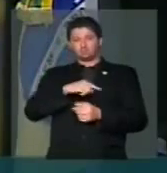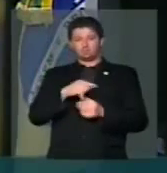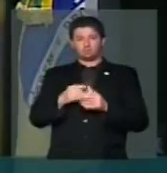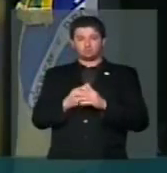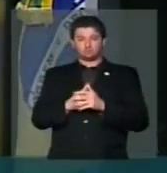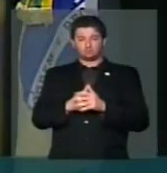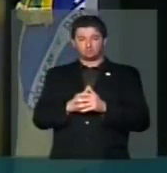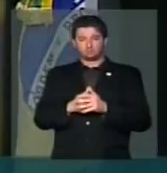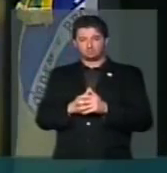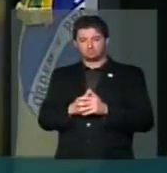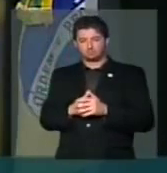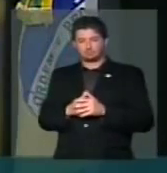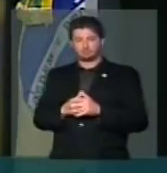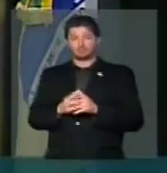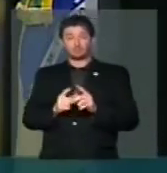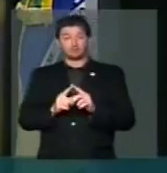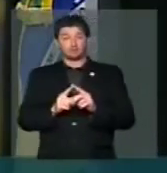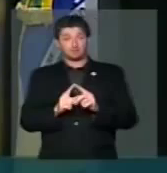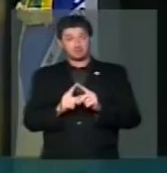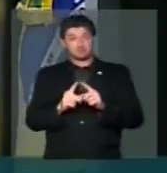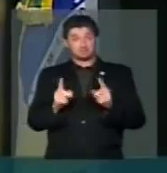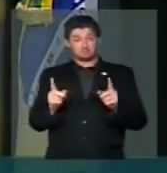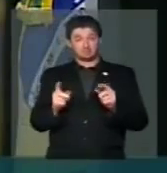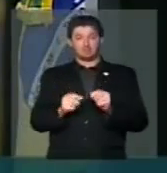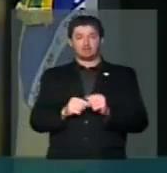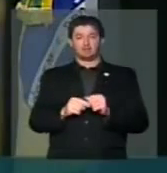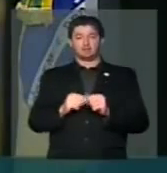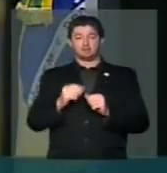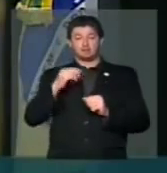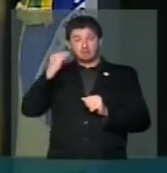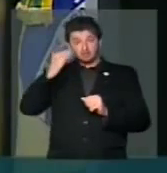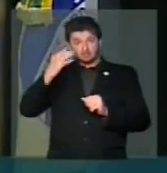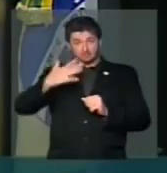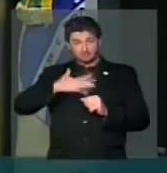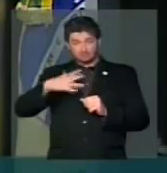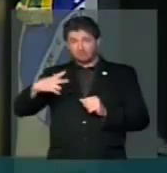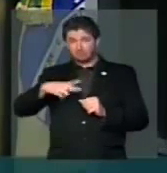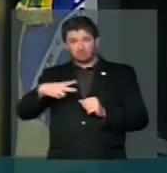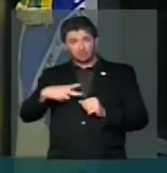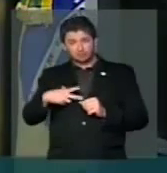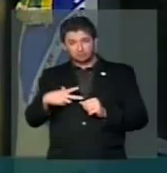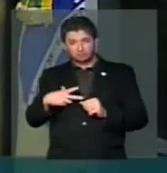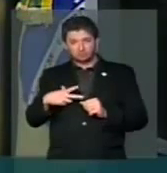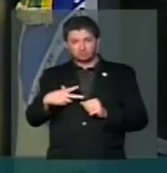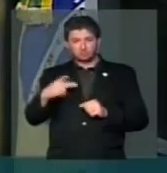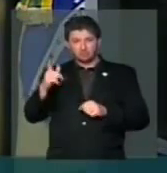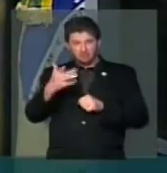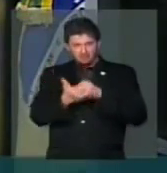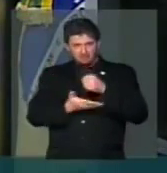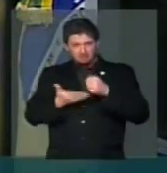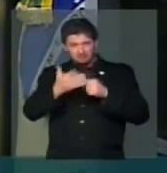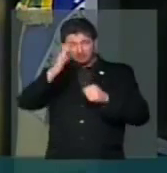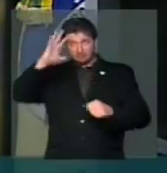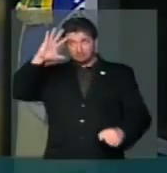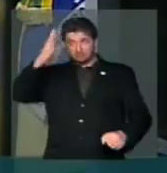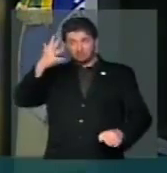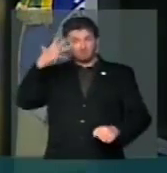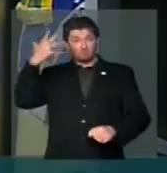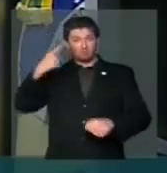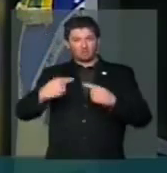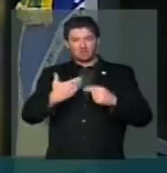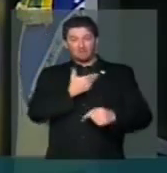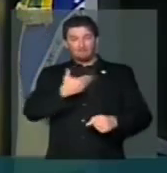aconteceu. Entretanto, essa minha experiência pessoal não é base para determinar